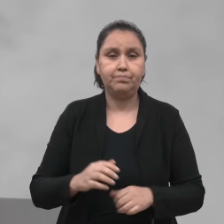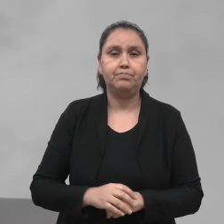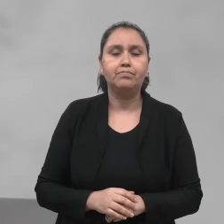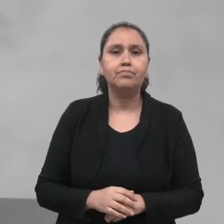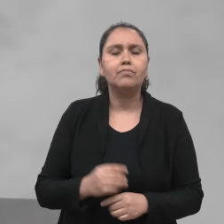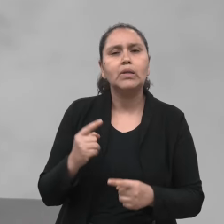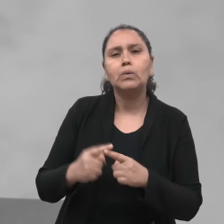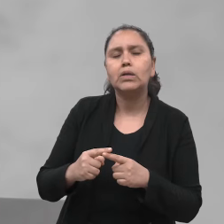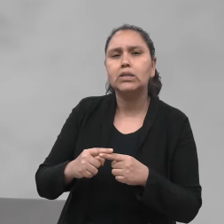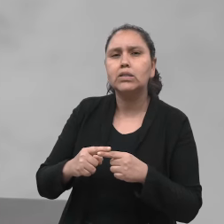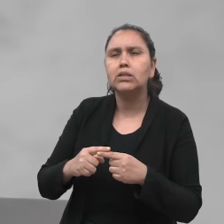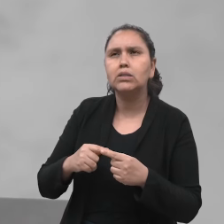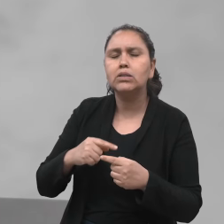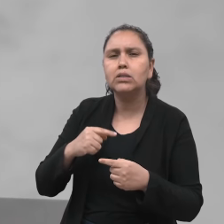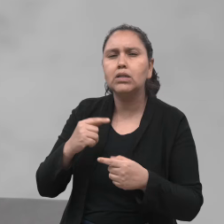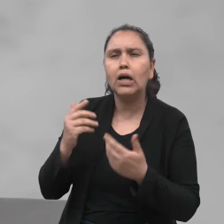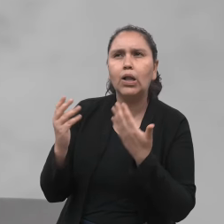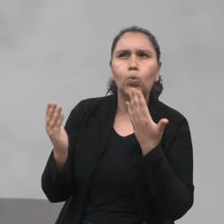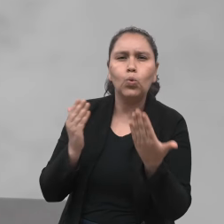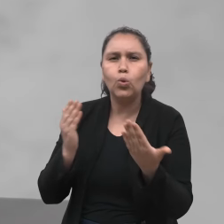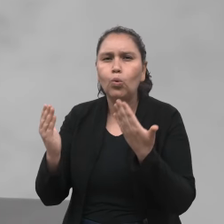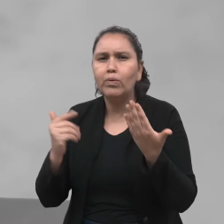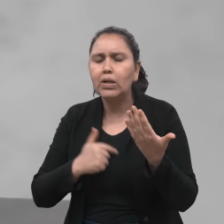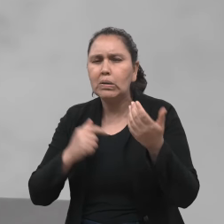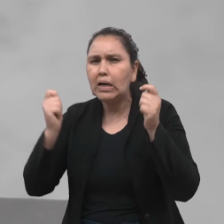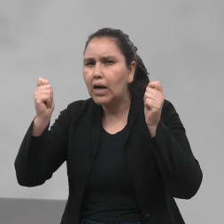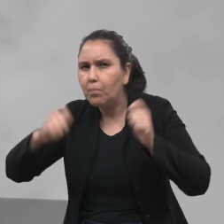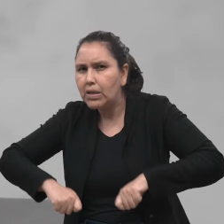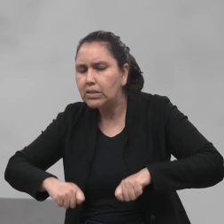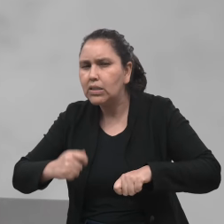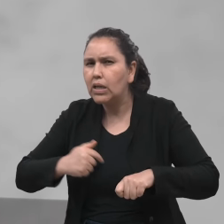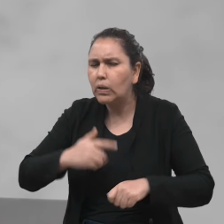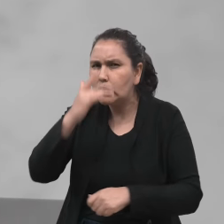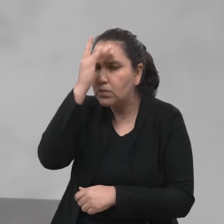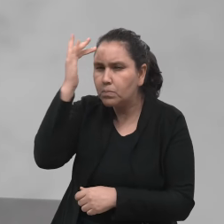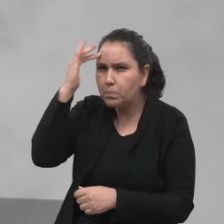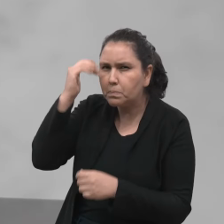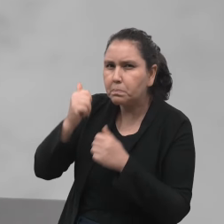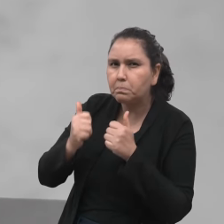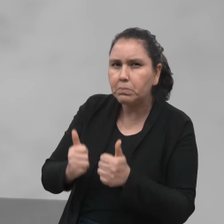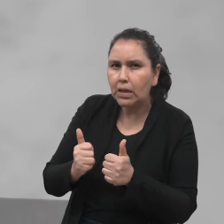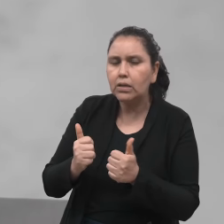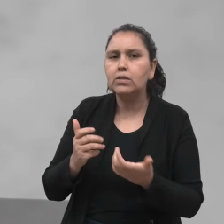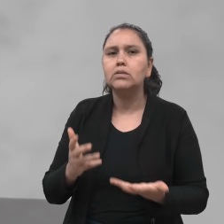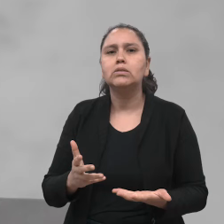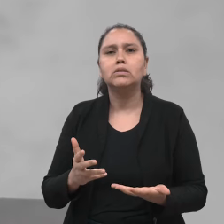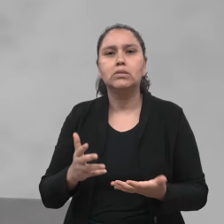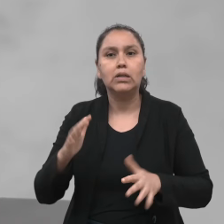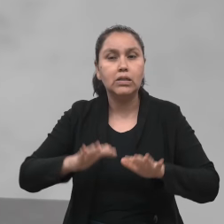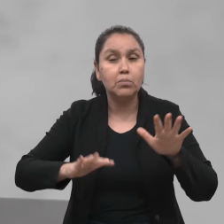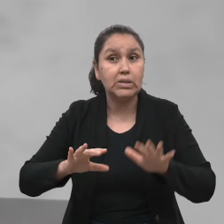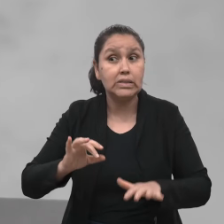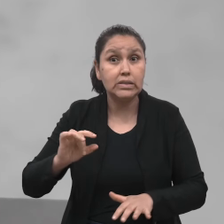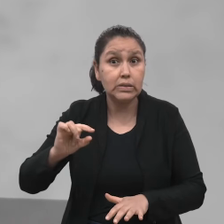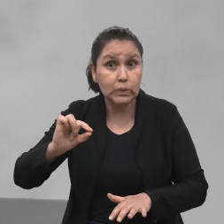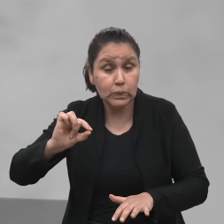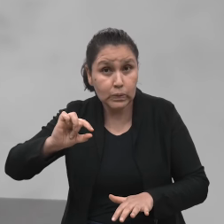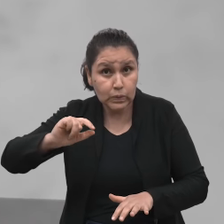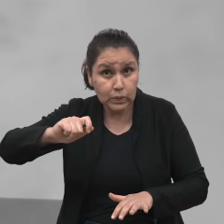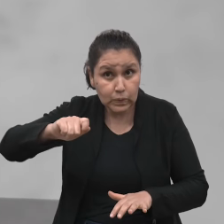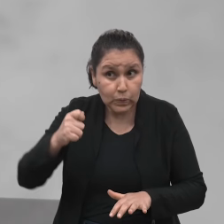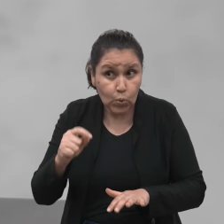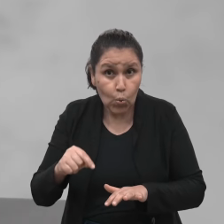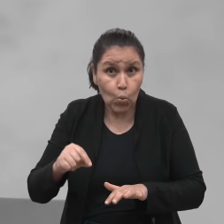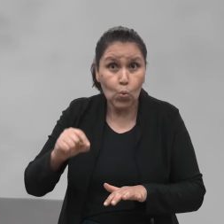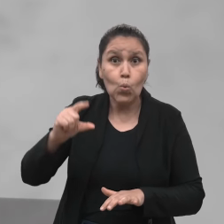a dúvida, né, Cris, ela é sobre quem eu sou, sobre a minha capacidade e sobre a minha sanidade. Uma mulher que está hipervigilante, então se eu levantar o volume ele não vai